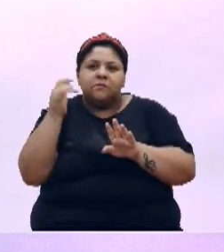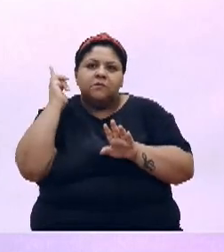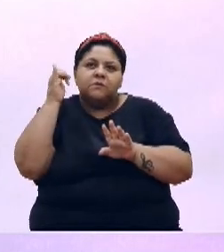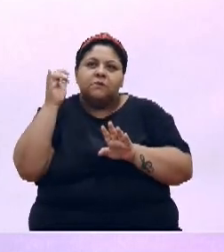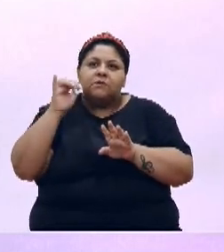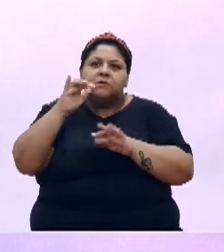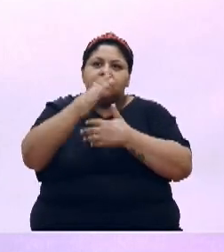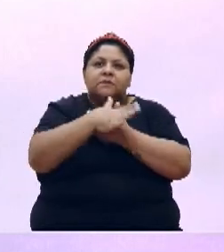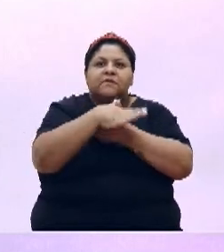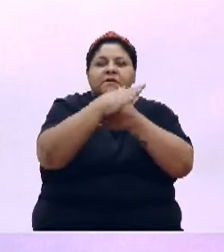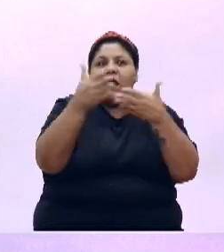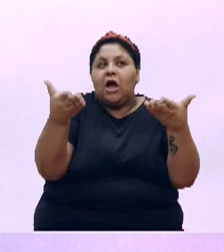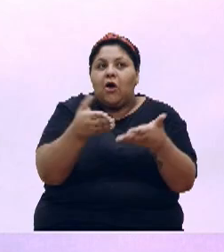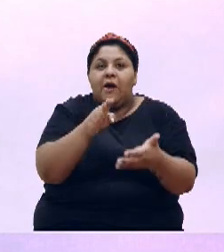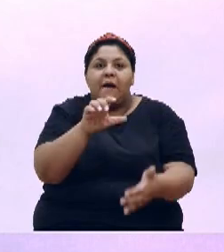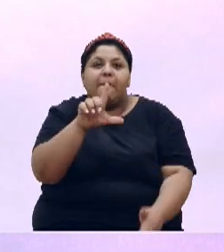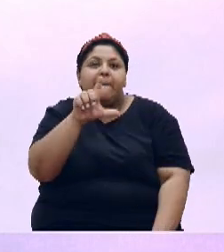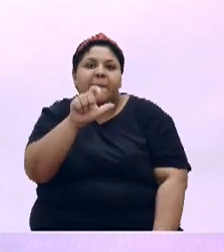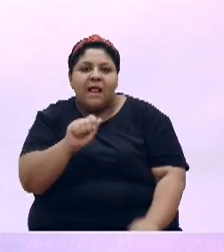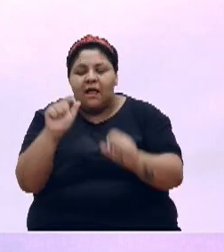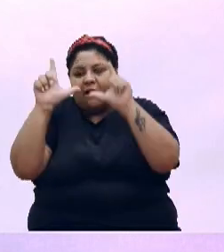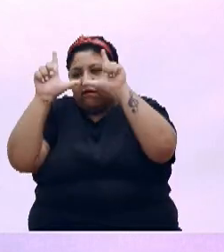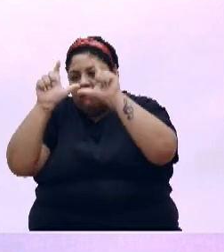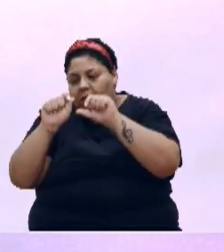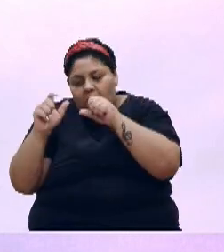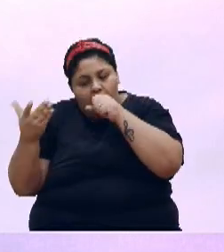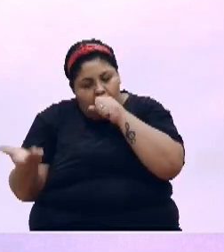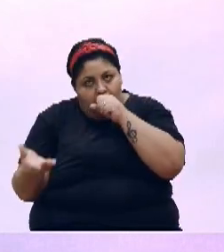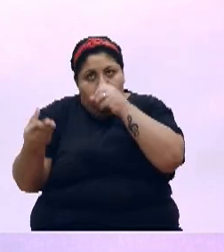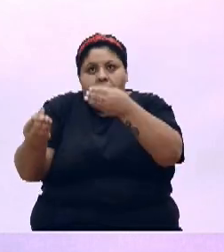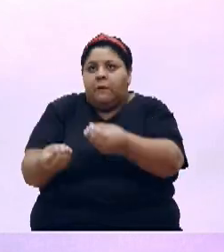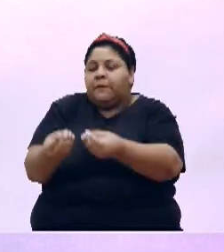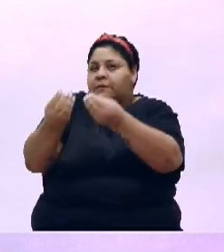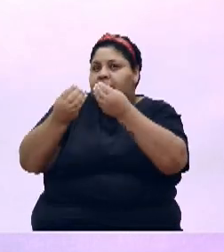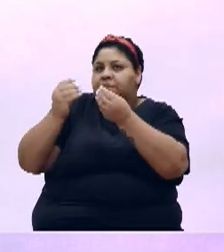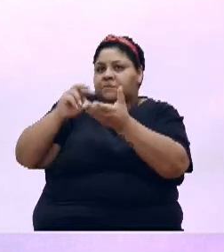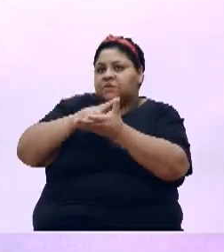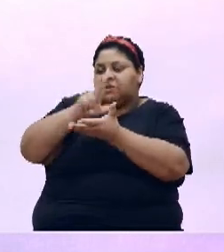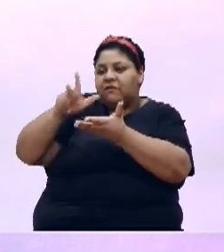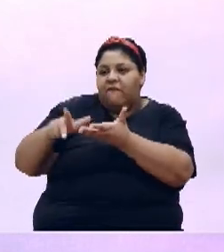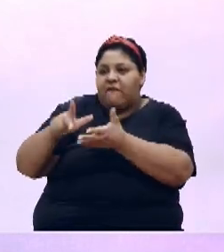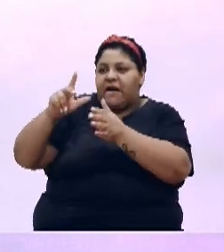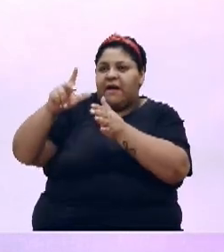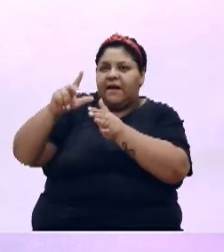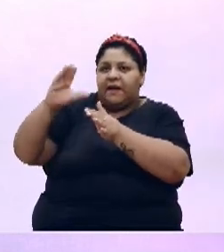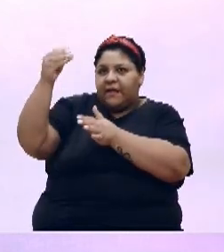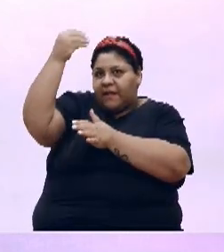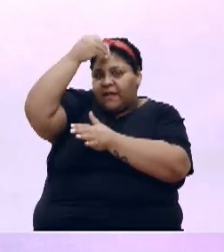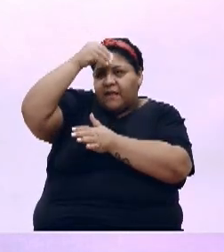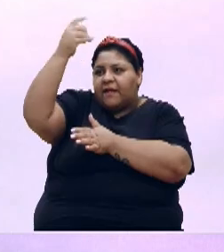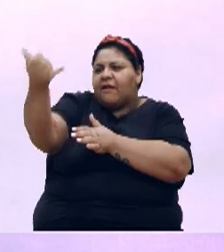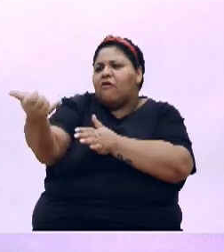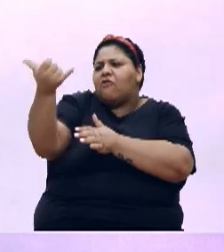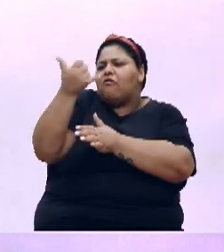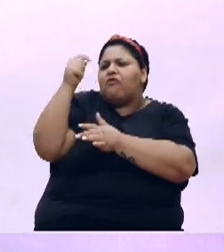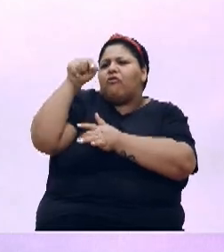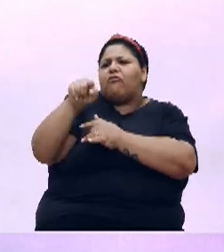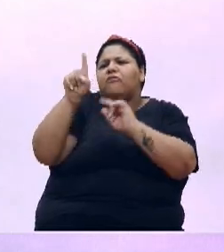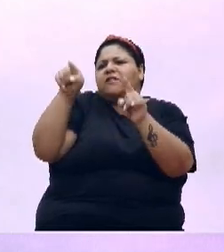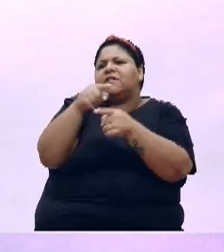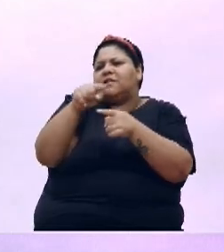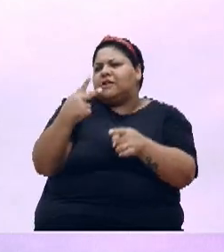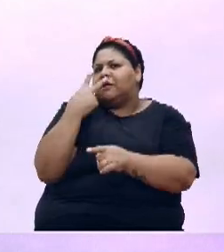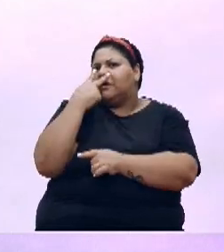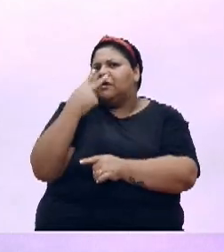lá para a Bela Adormecida, né? A Bela Adormecida recebe várias fadinhas que dizem: você cantará igual